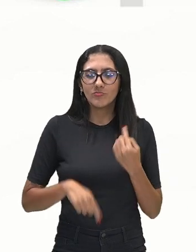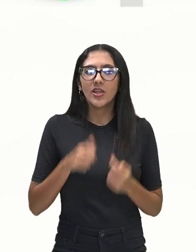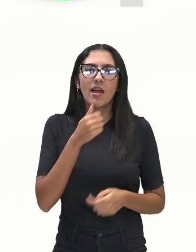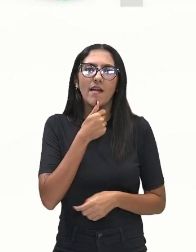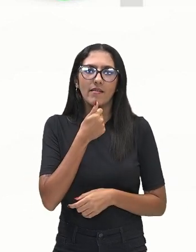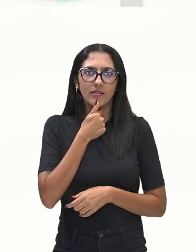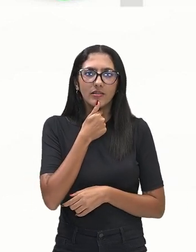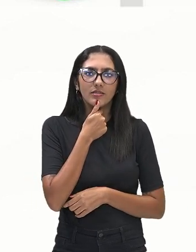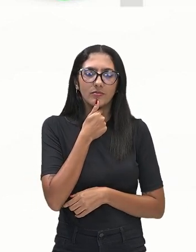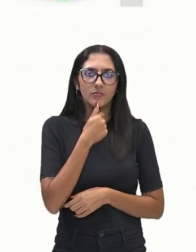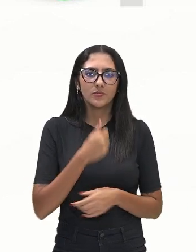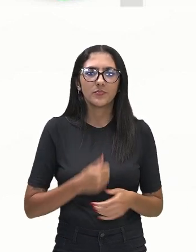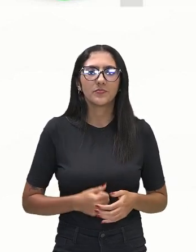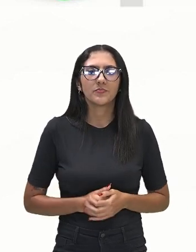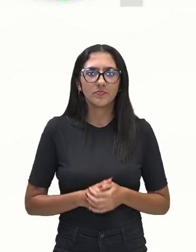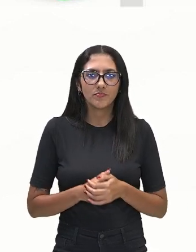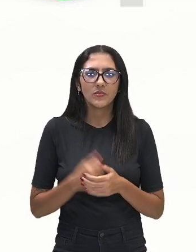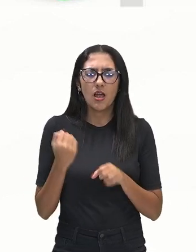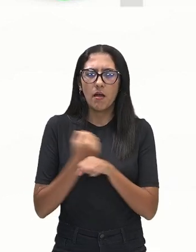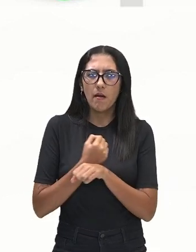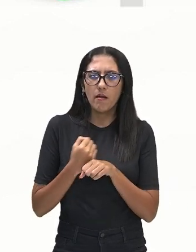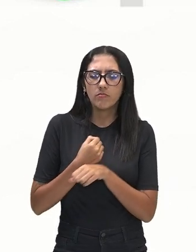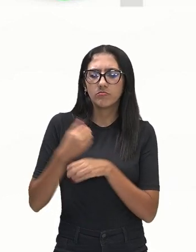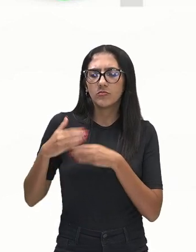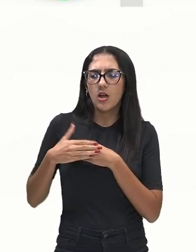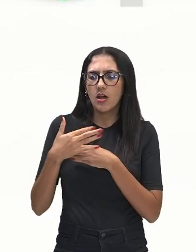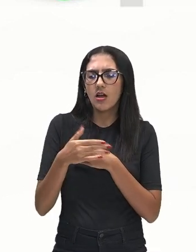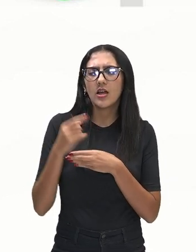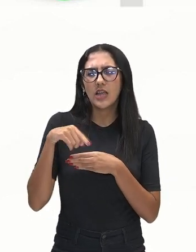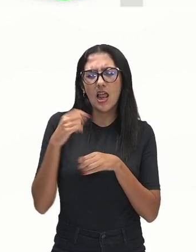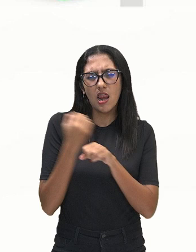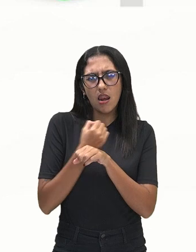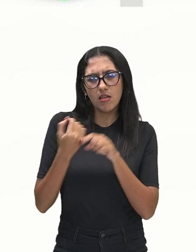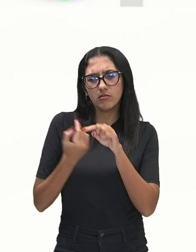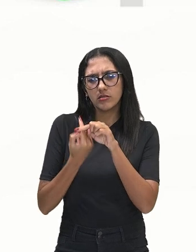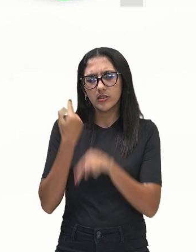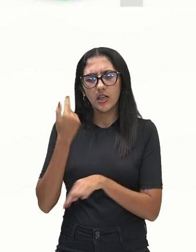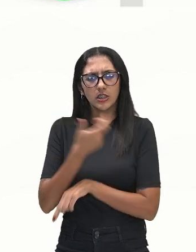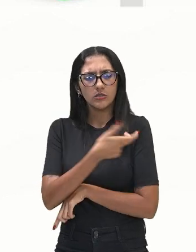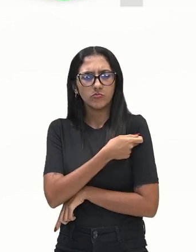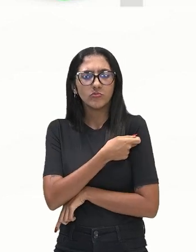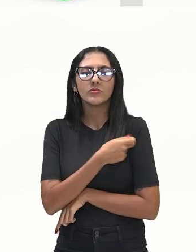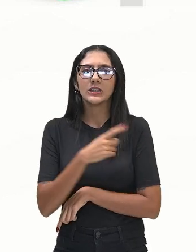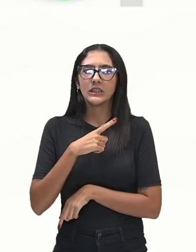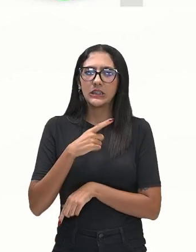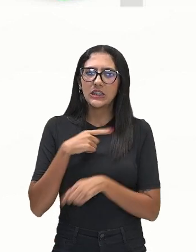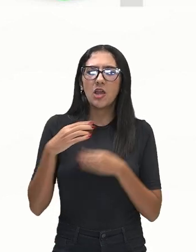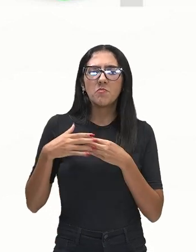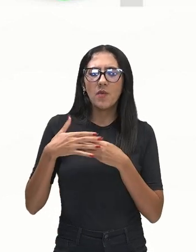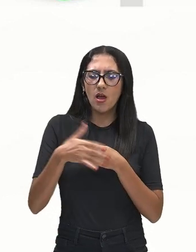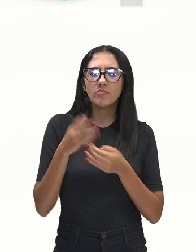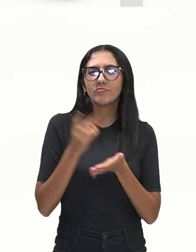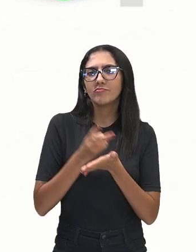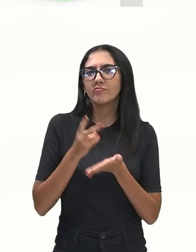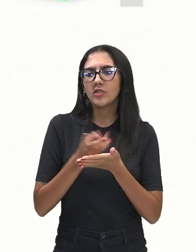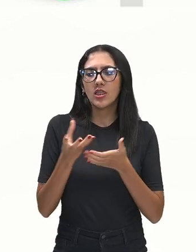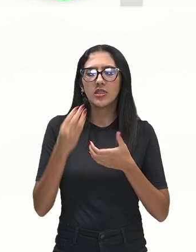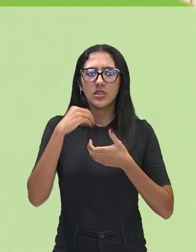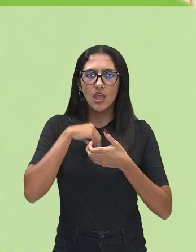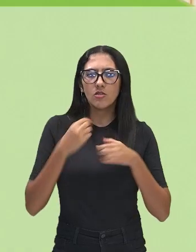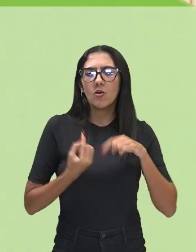organismo. Até hoje aquela vacina ainda está fazendo efeito,